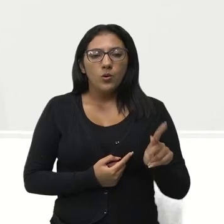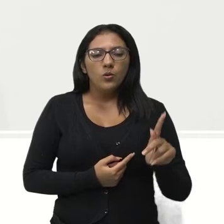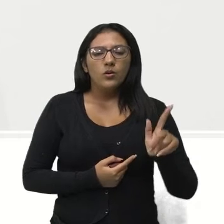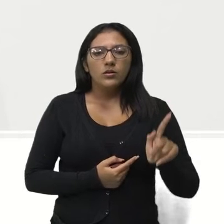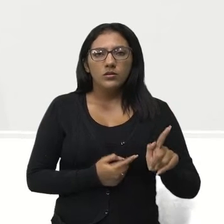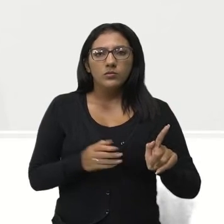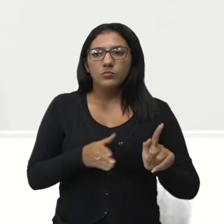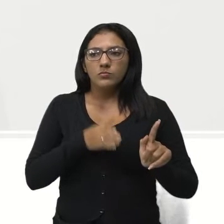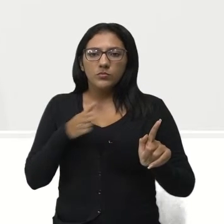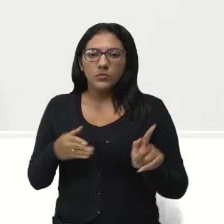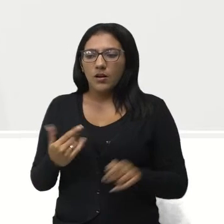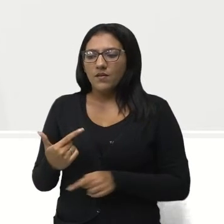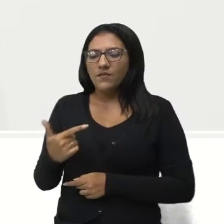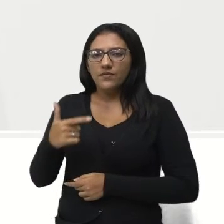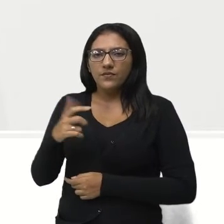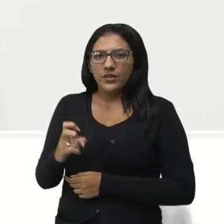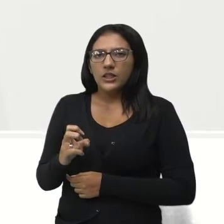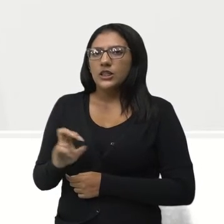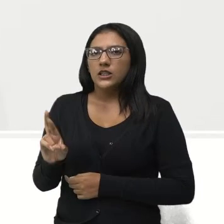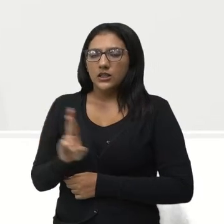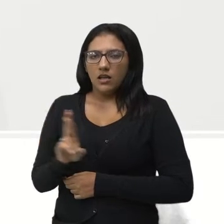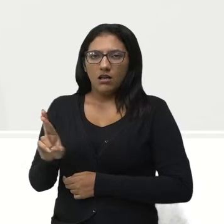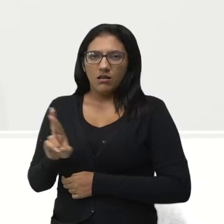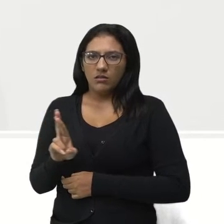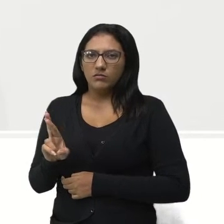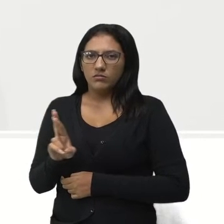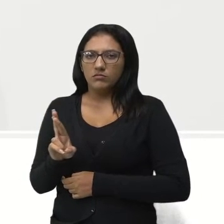vai custar R$ 25,00.